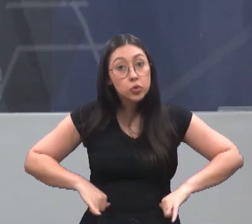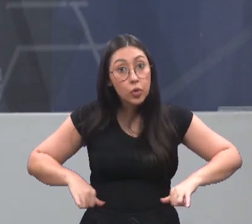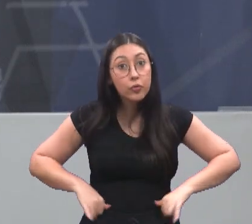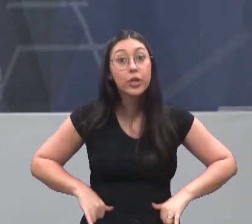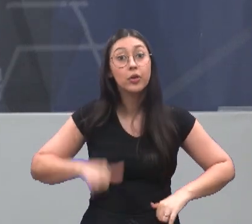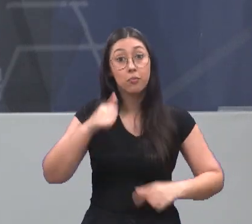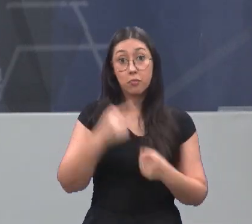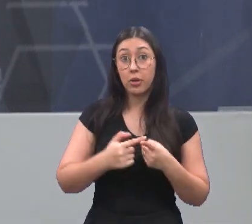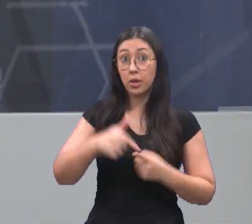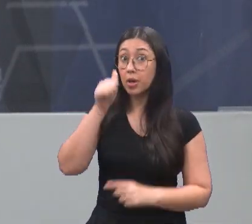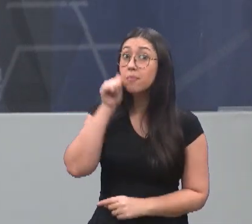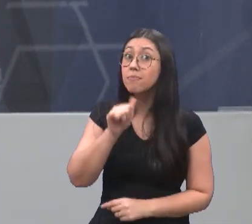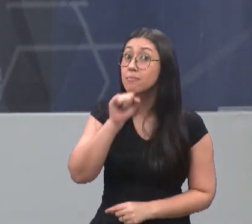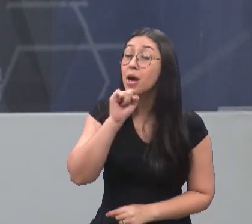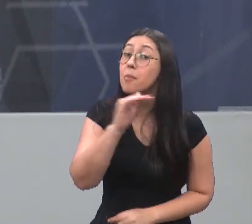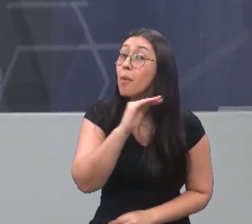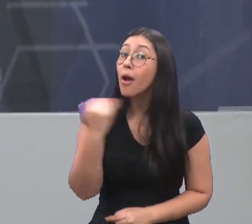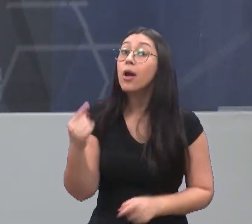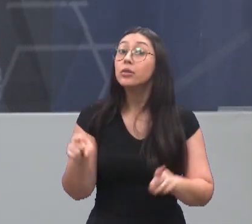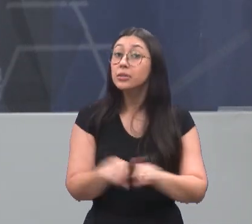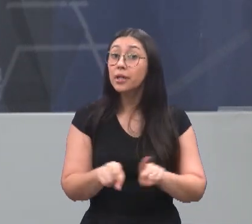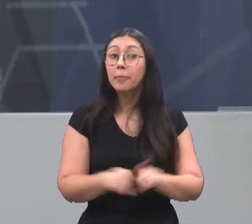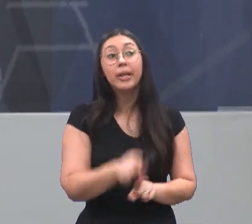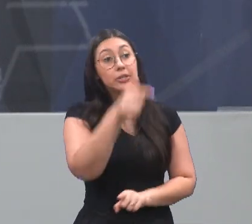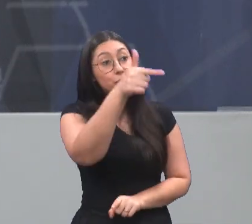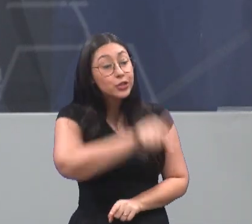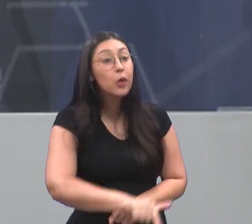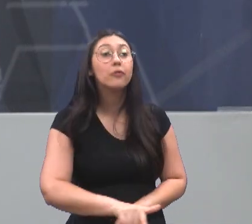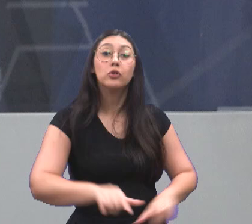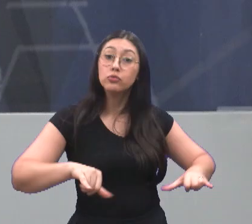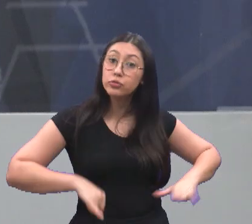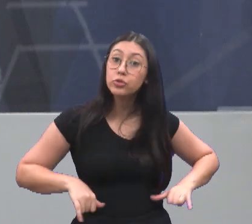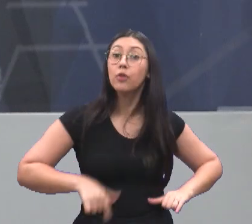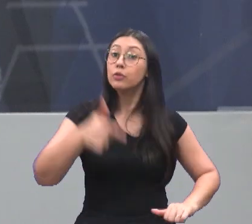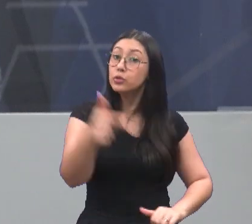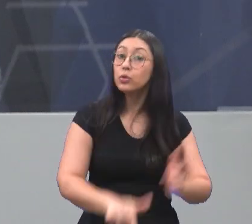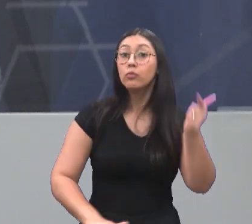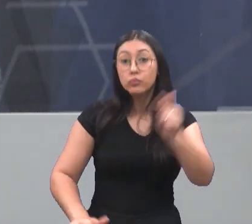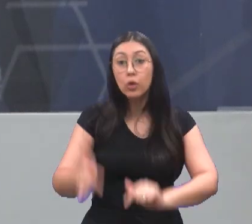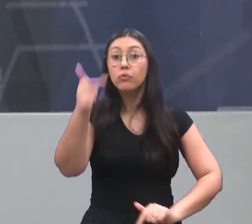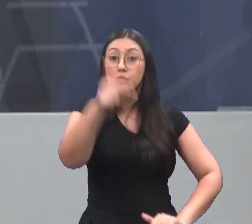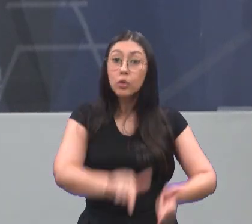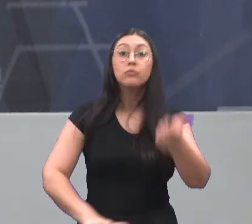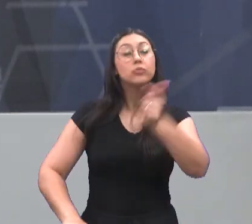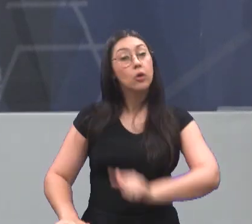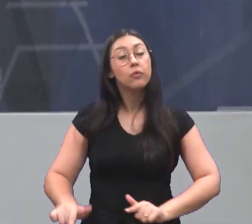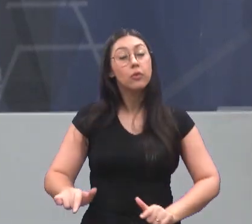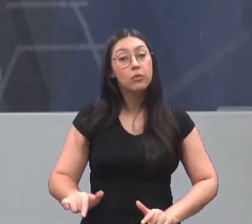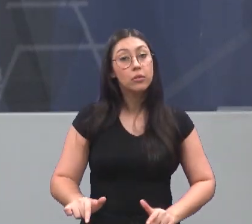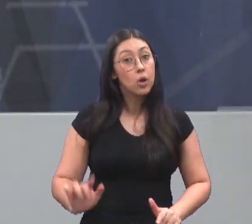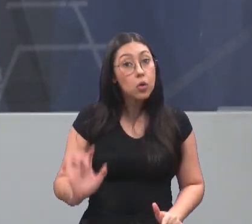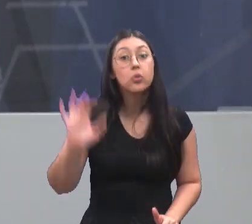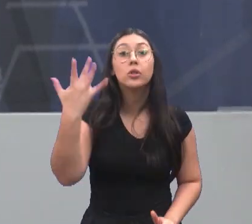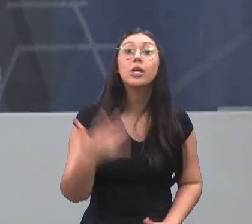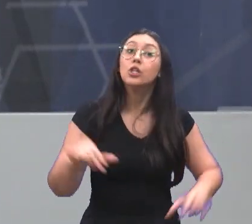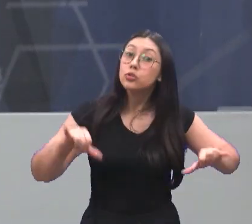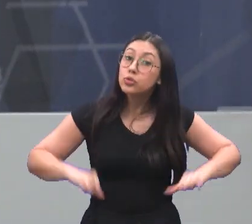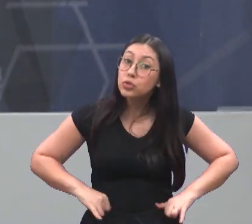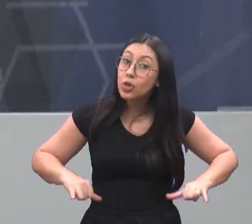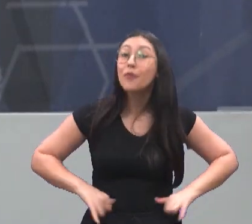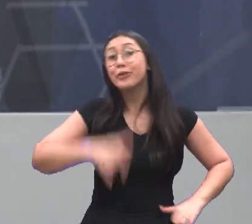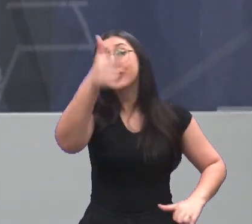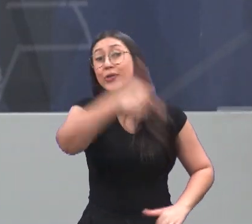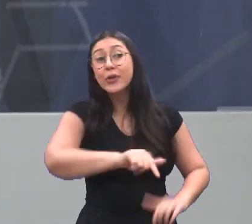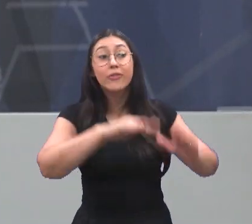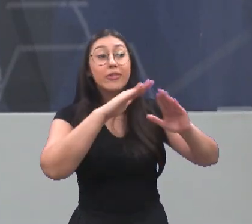das suas mães, e estão sofrendo novamente nas escolas. É isso que está acontecendo. Sofrem novamente